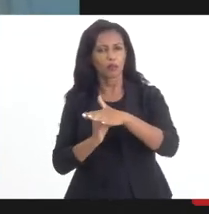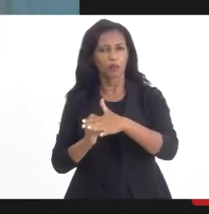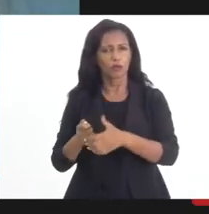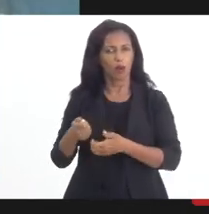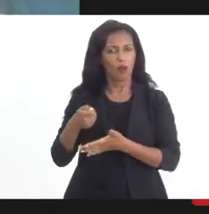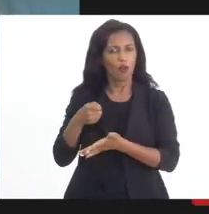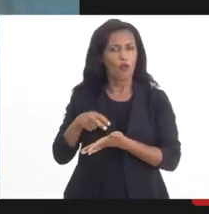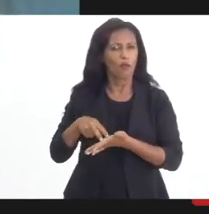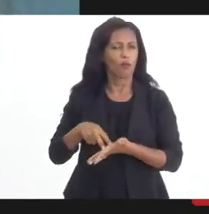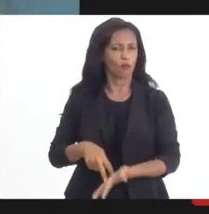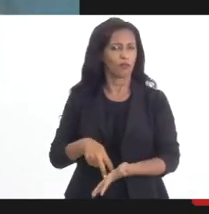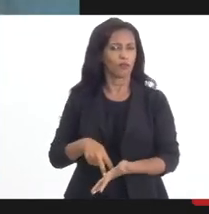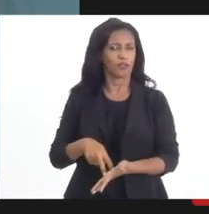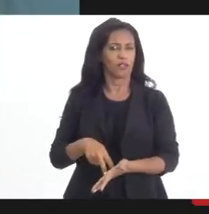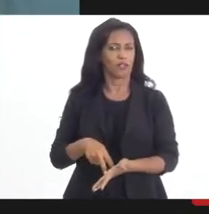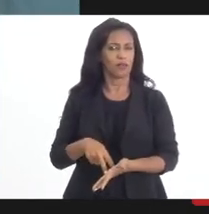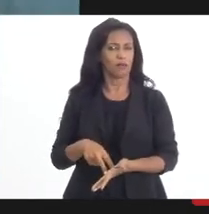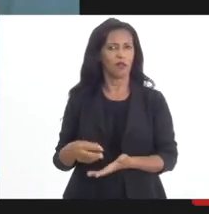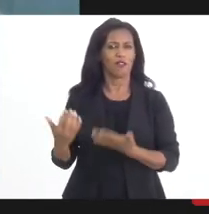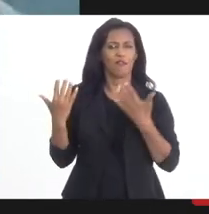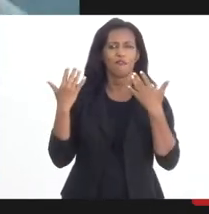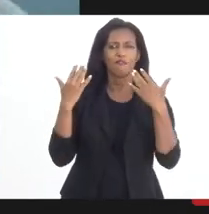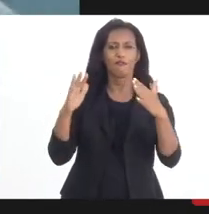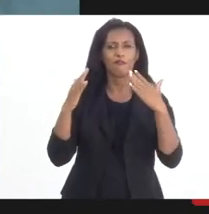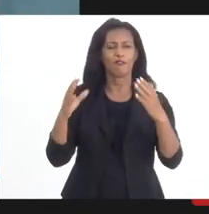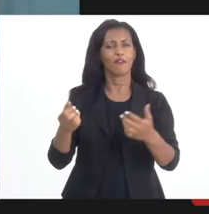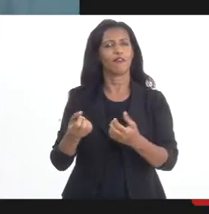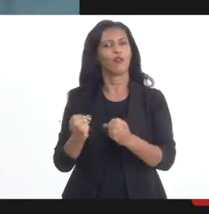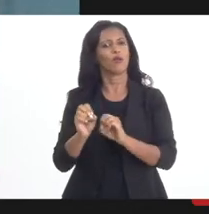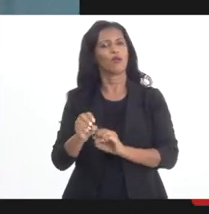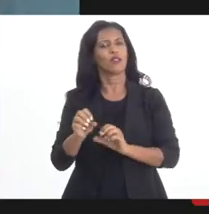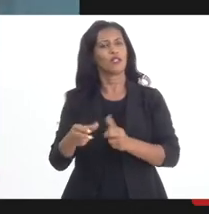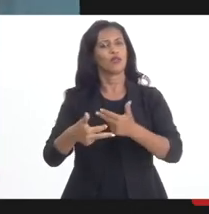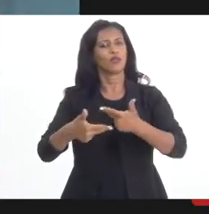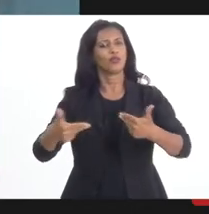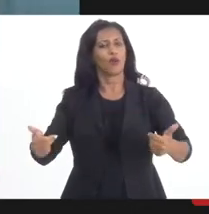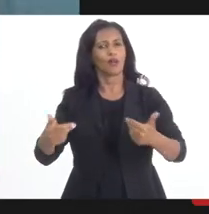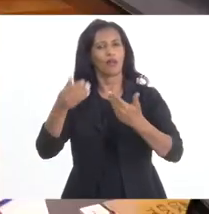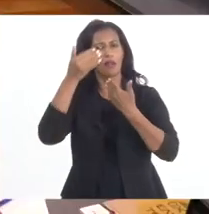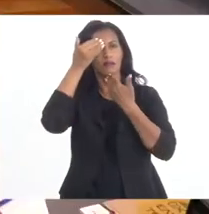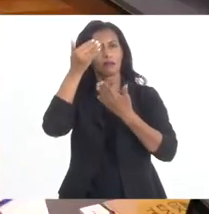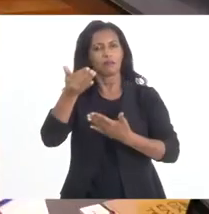Oeste, juntos com o UERJ. Viva o ensino público de qualidade. Muito obrigado.